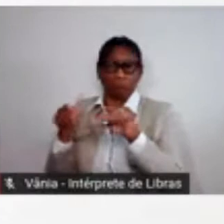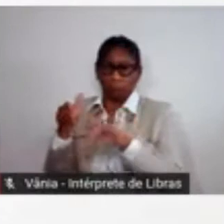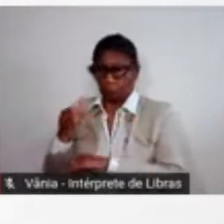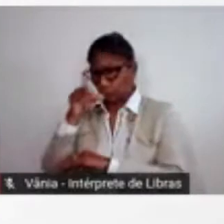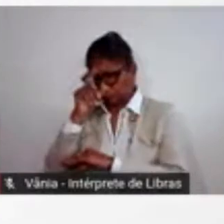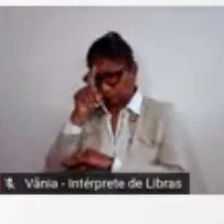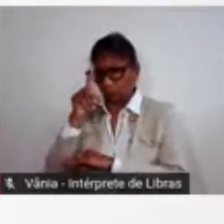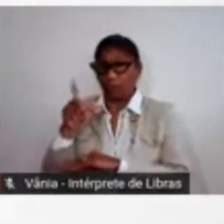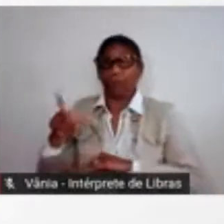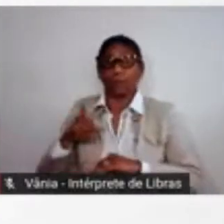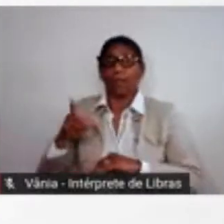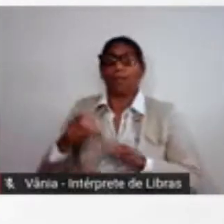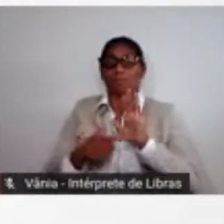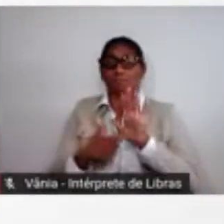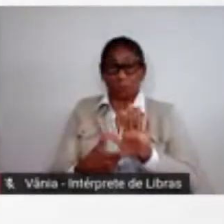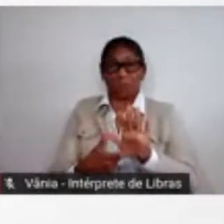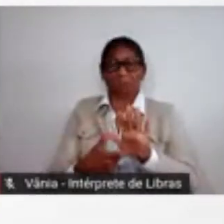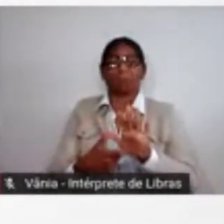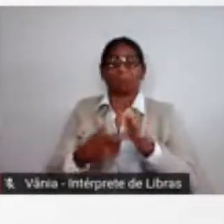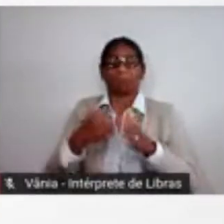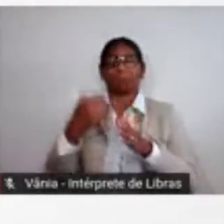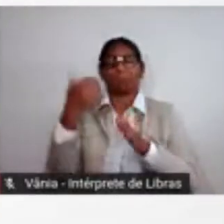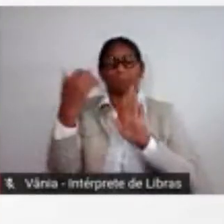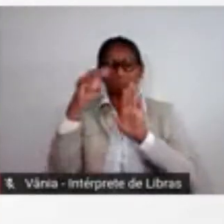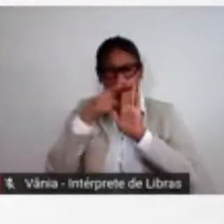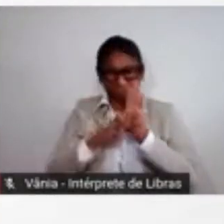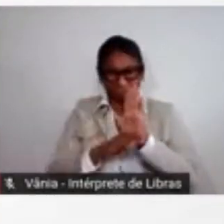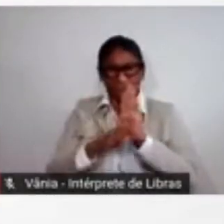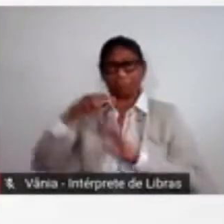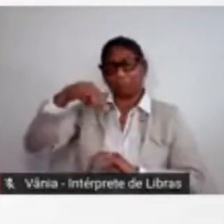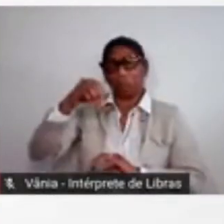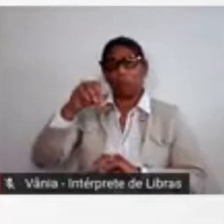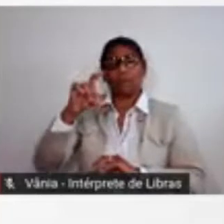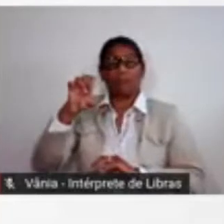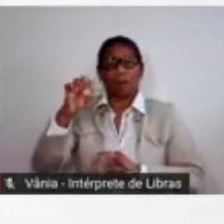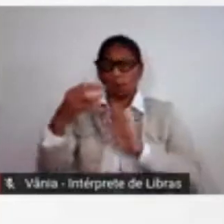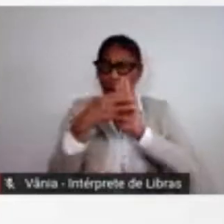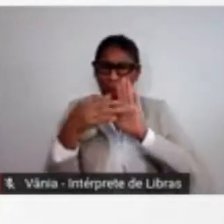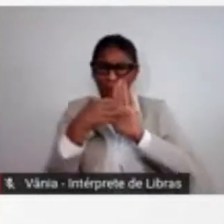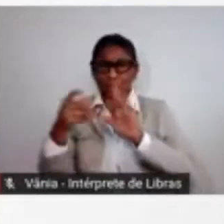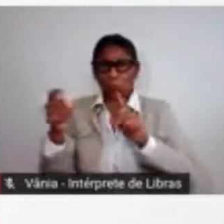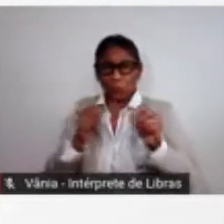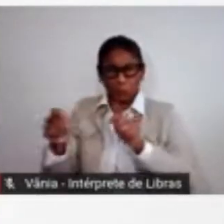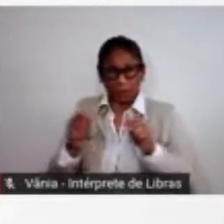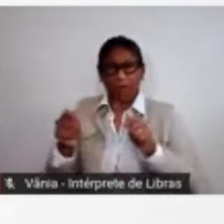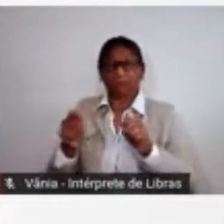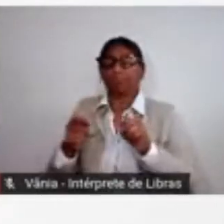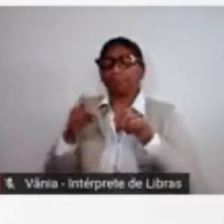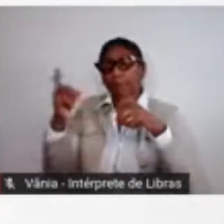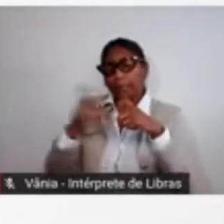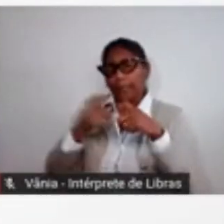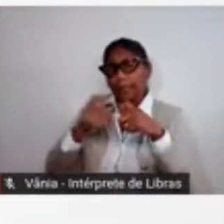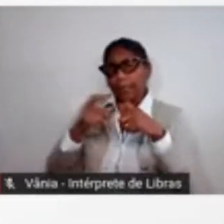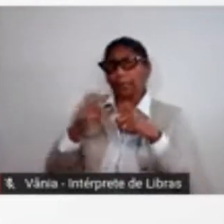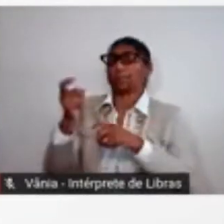série de indicadores, é por isso que o nosso modelo de distanciamento controlado, ele não olha só leito de UTI, ele olha leito de UTI, leitos clínicos,